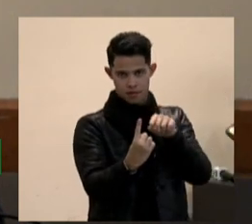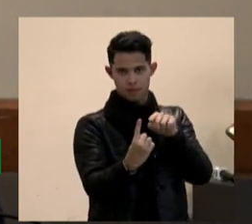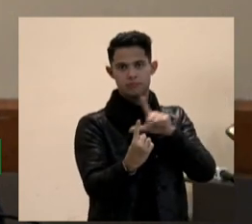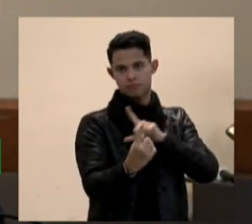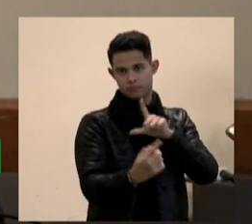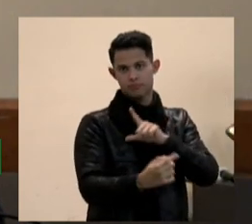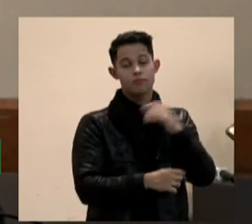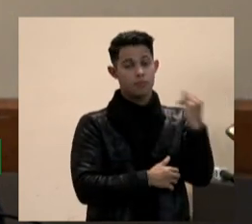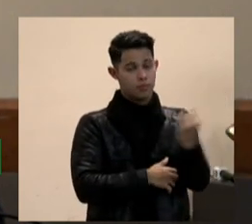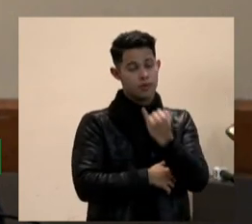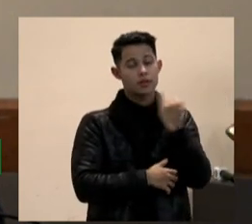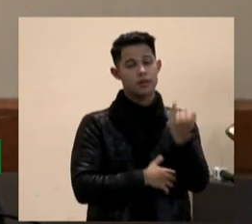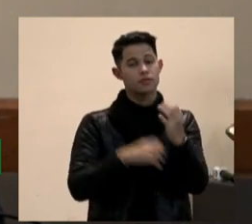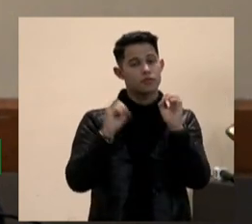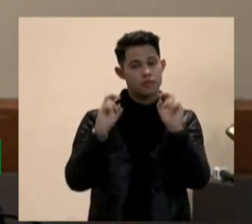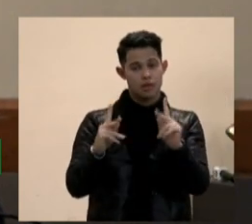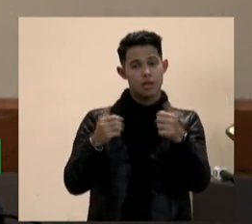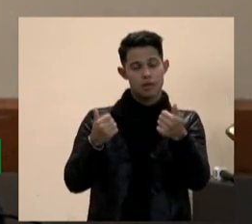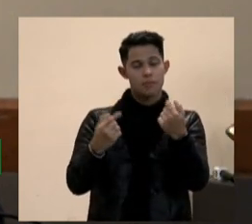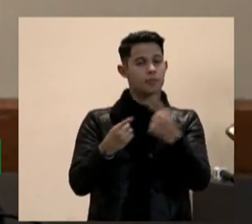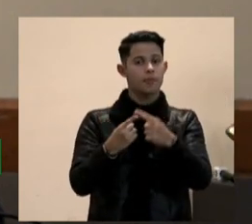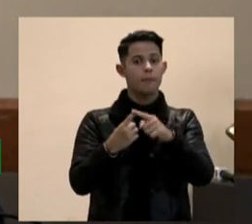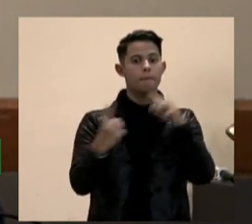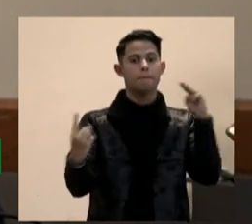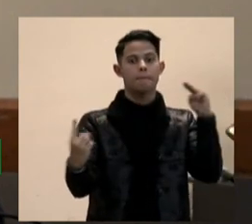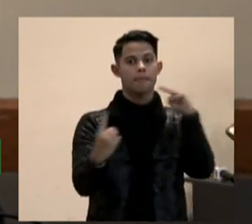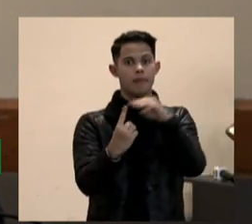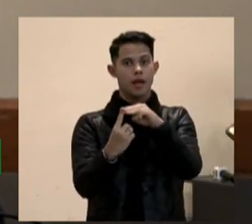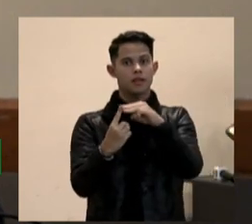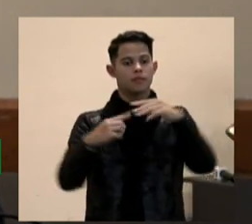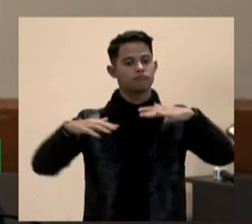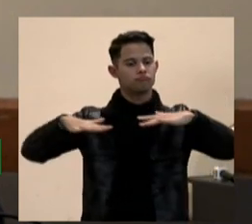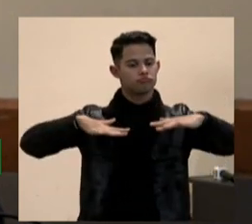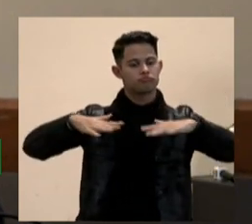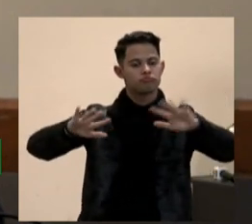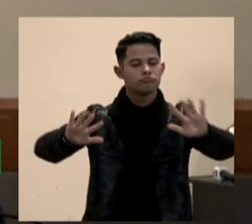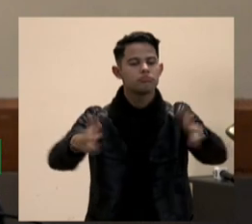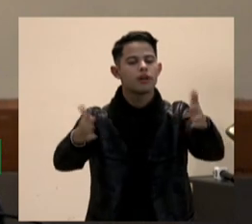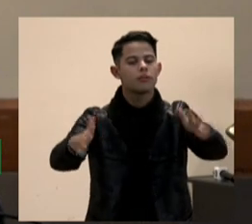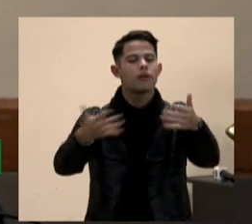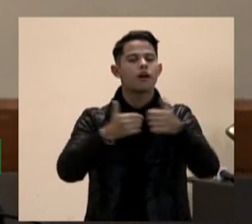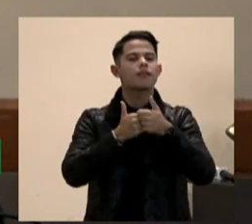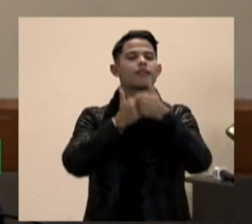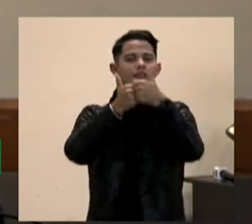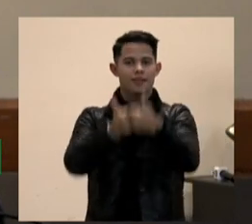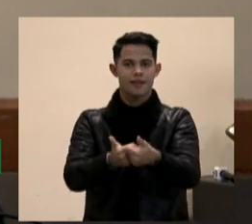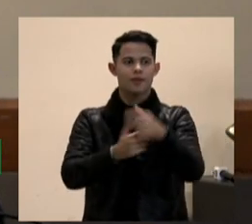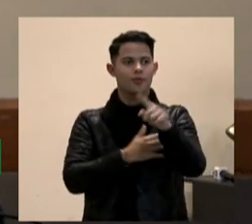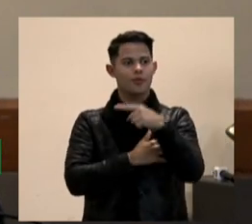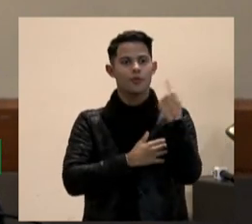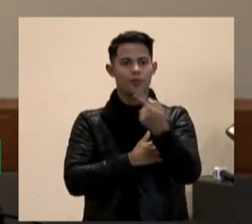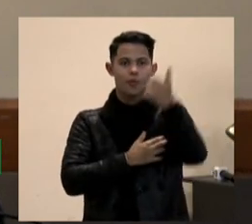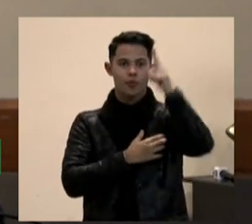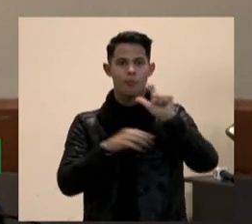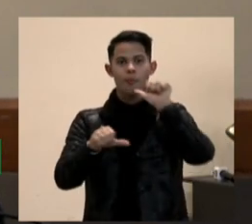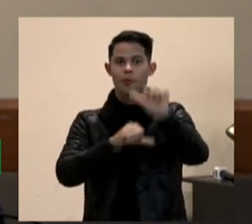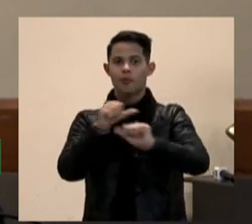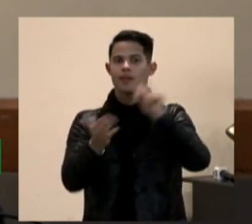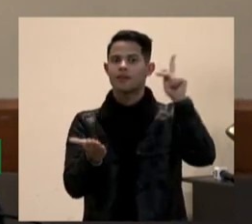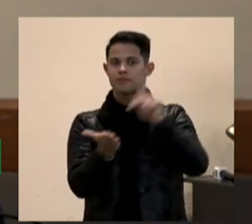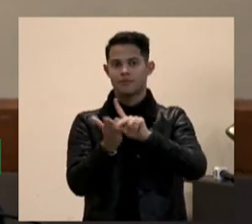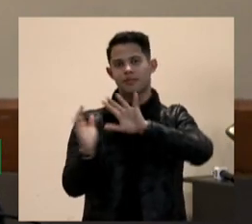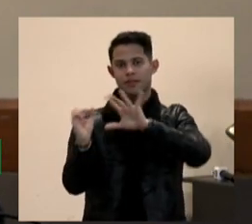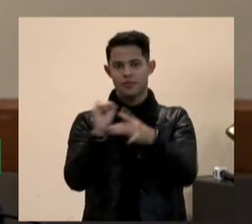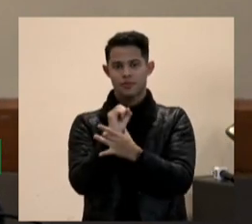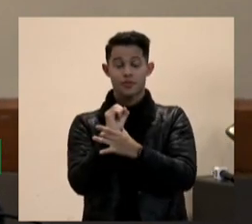importante é importante porque a meta nos, né? Nos move no sentido de que a gente, de fato, consiga garantir. No